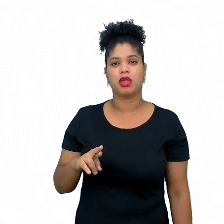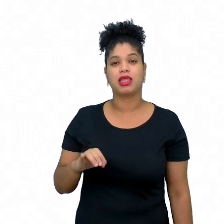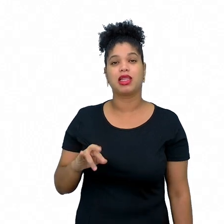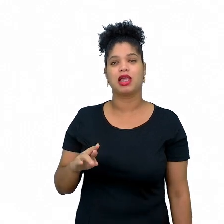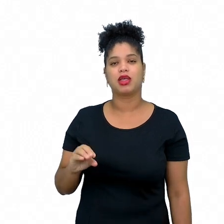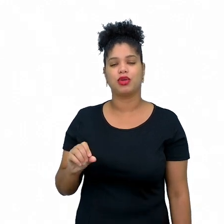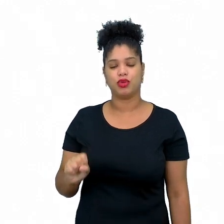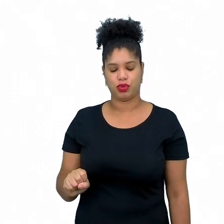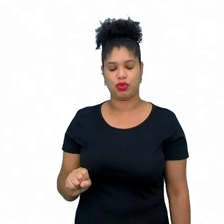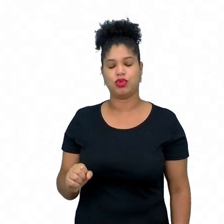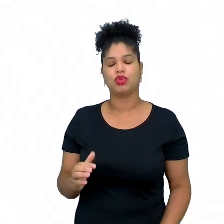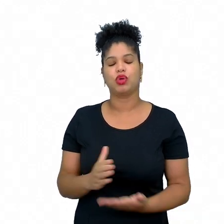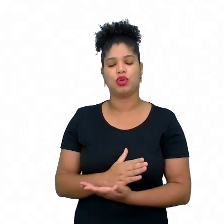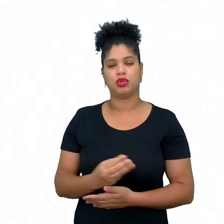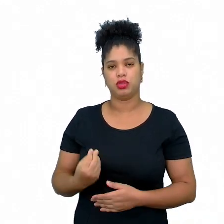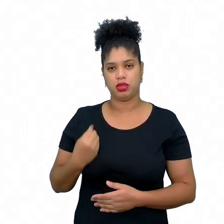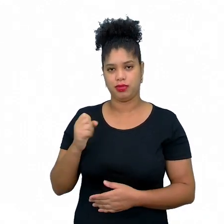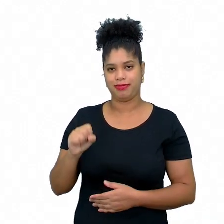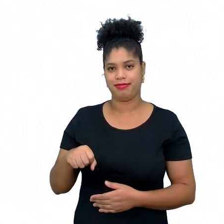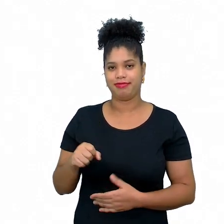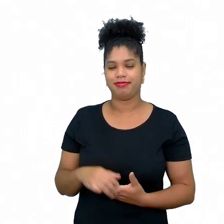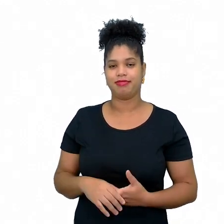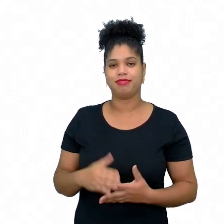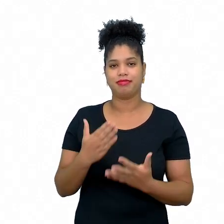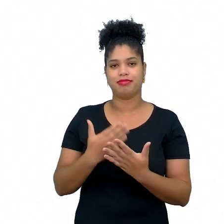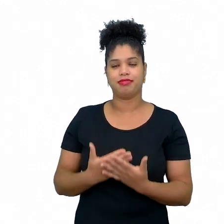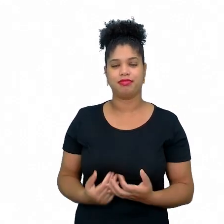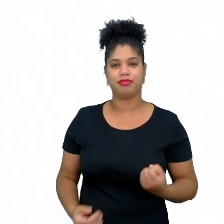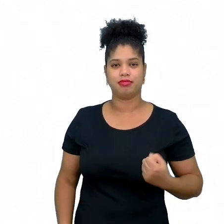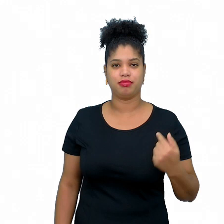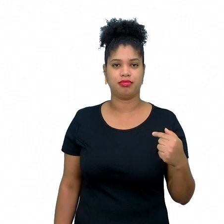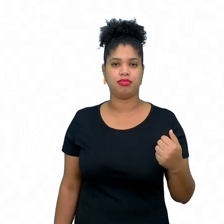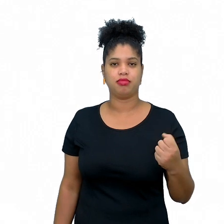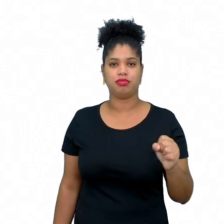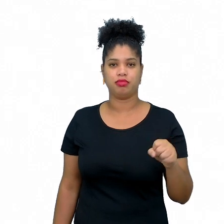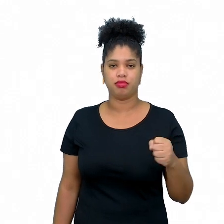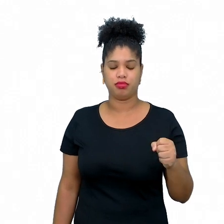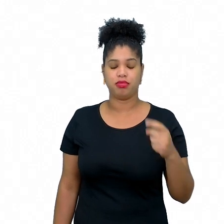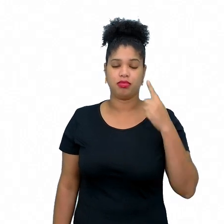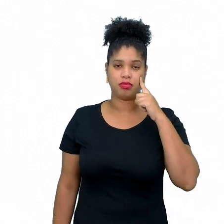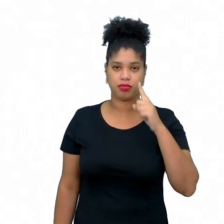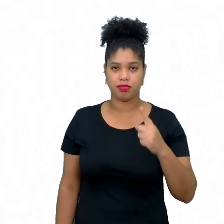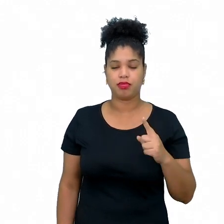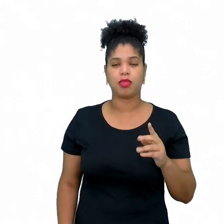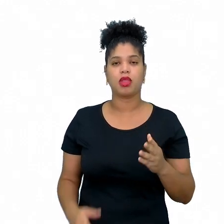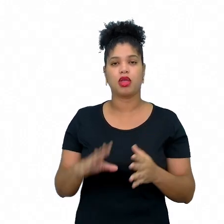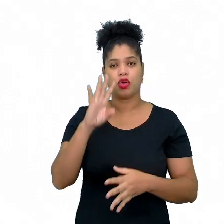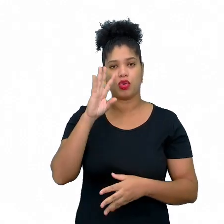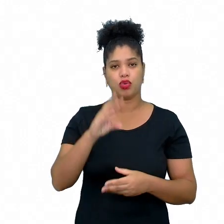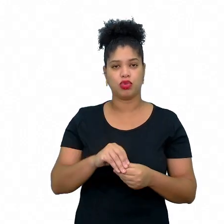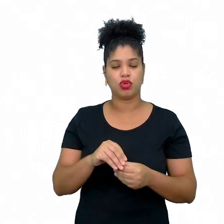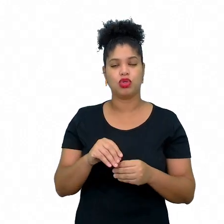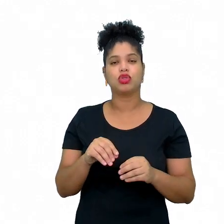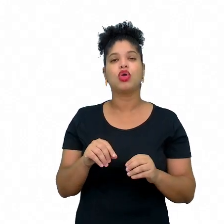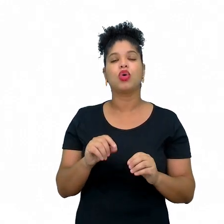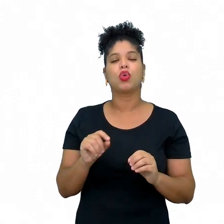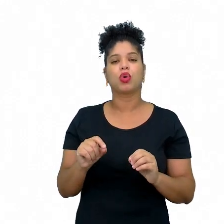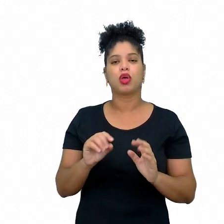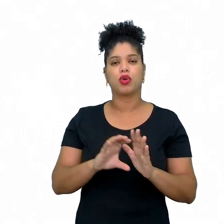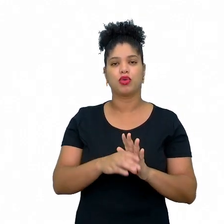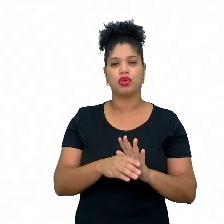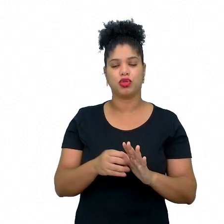racionais e os irracionais. Na aula 7 e 8, a sistematização desses conceitos envolvendo os